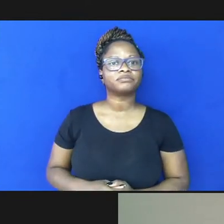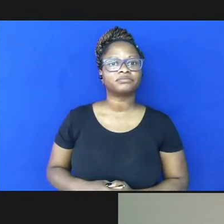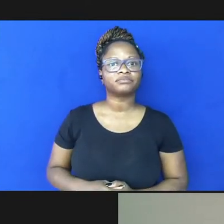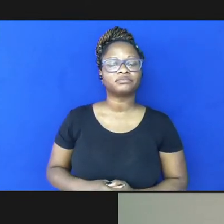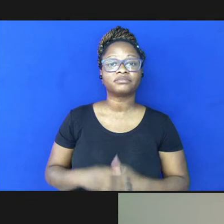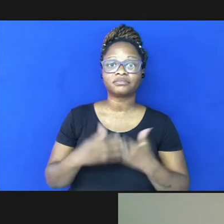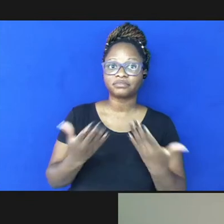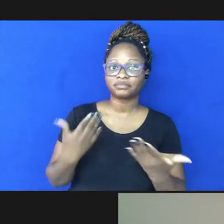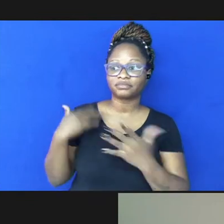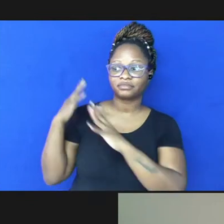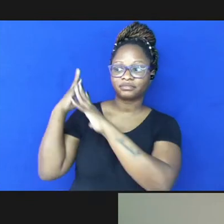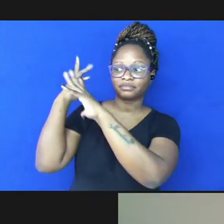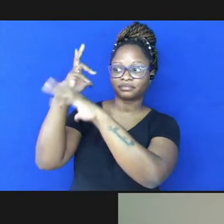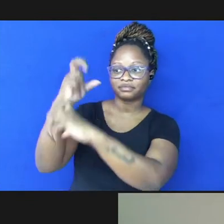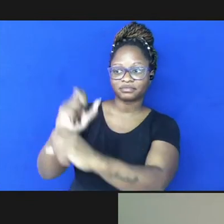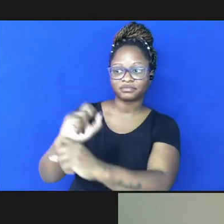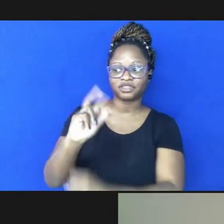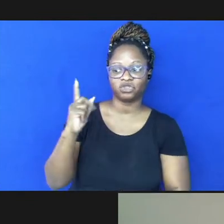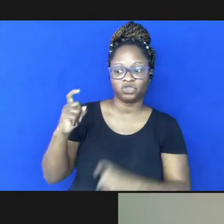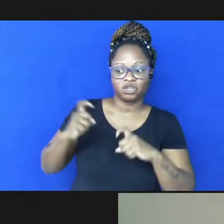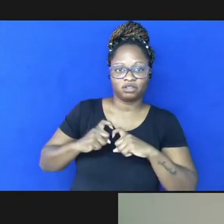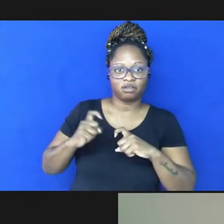História da Medicina,